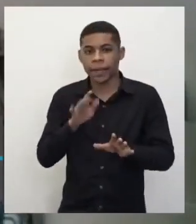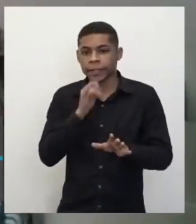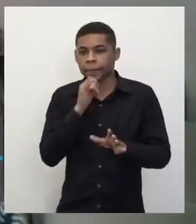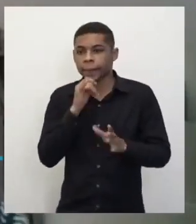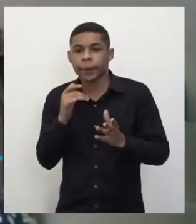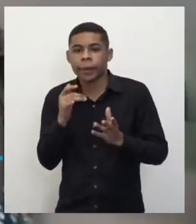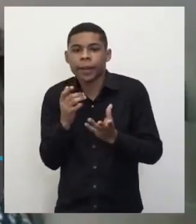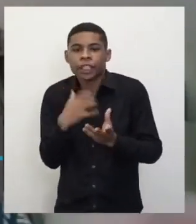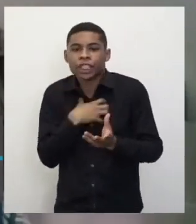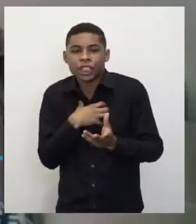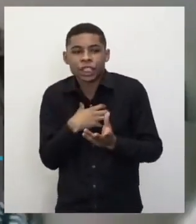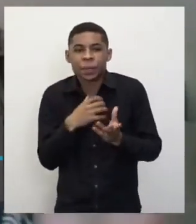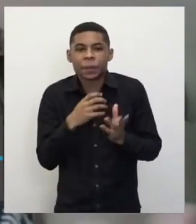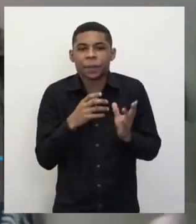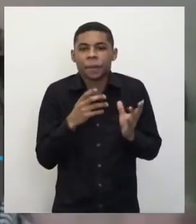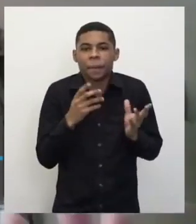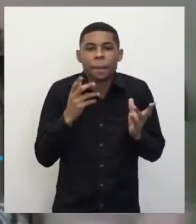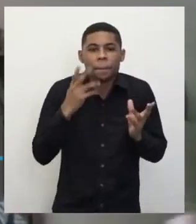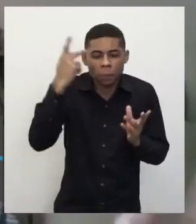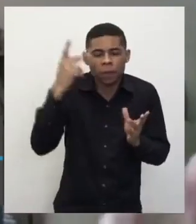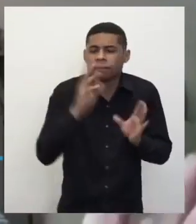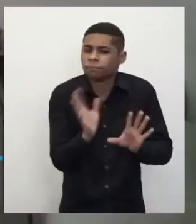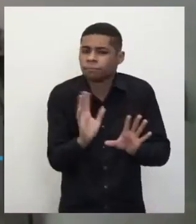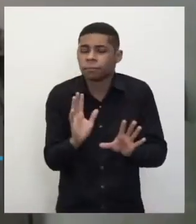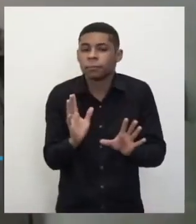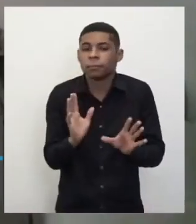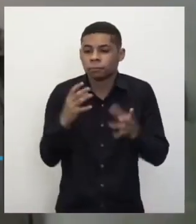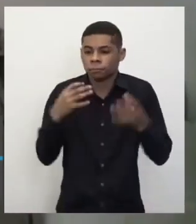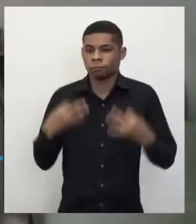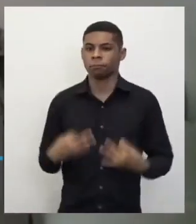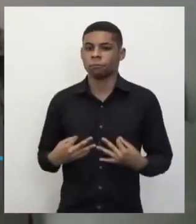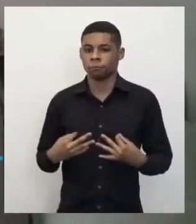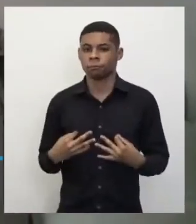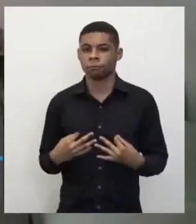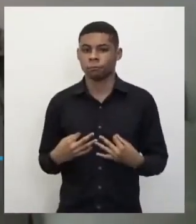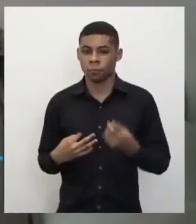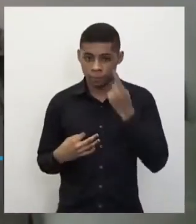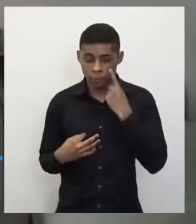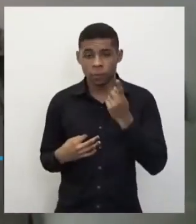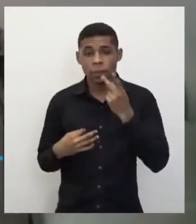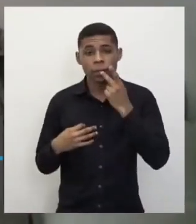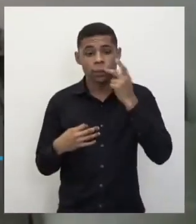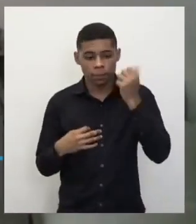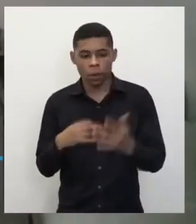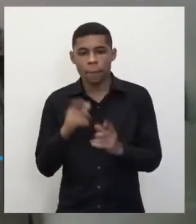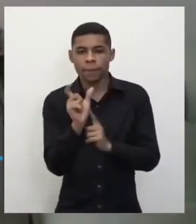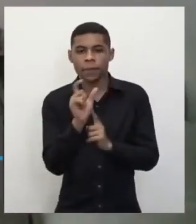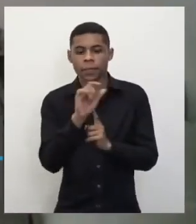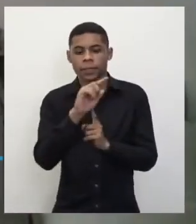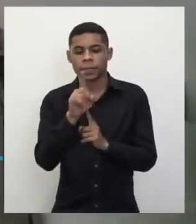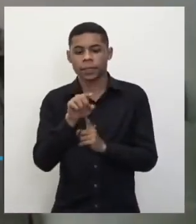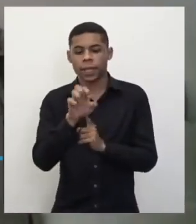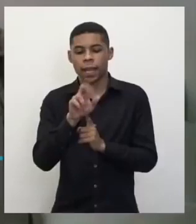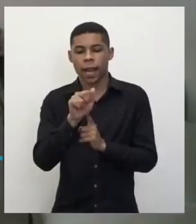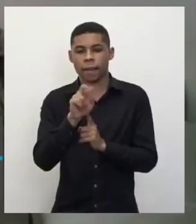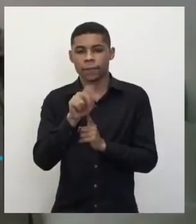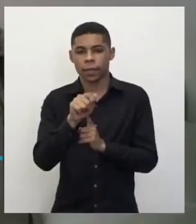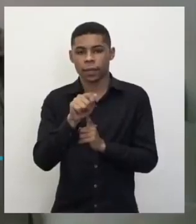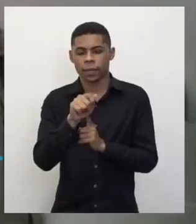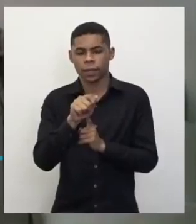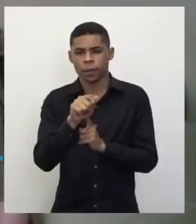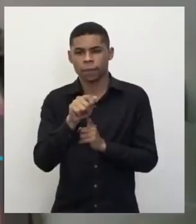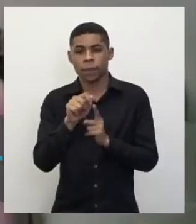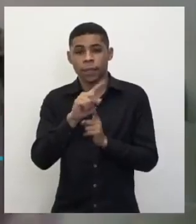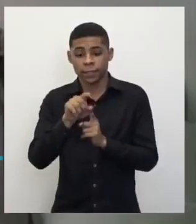muitas expressões mais populares, não. Né? Num momento só ele falou zeravam, e que eu também acredito que esse zeravam é